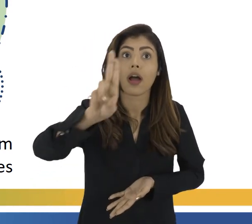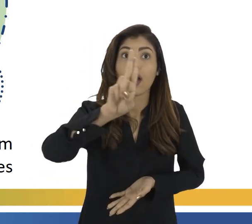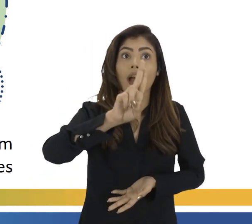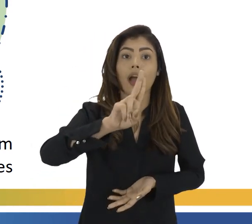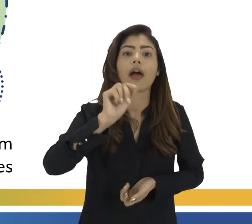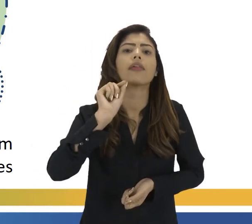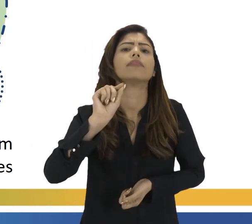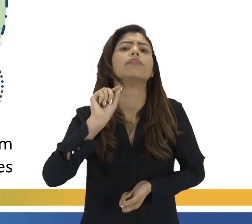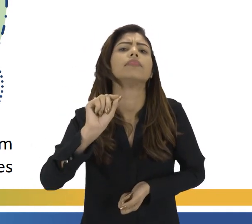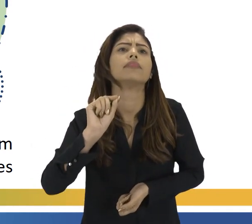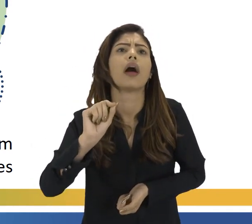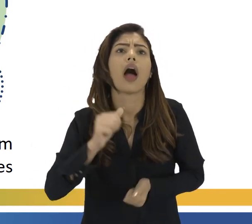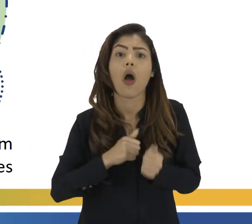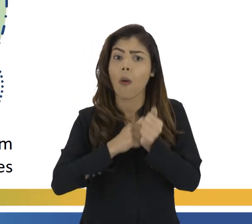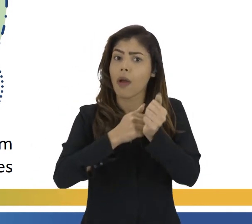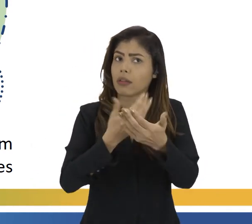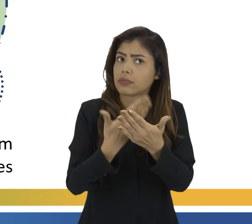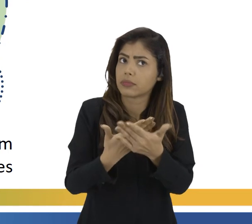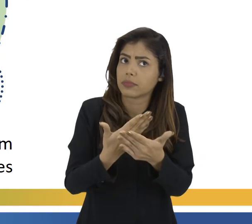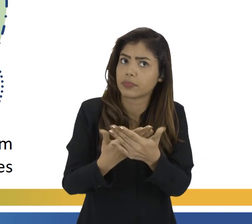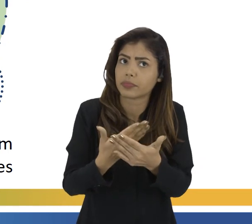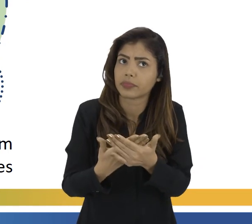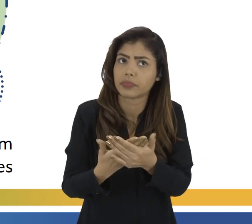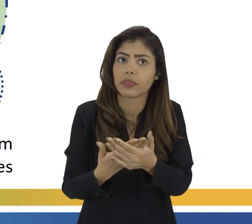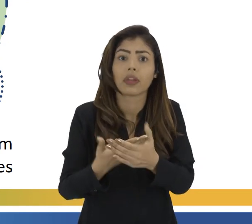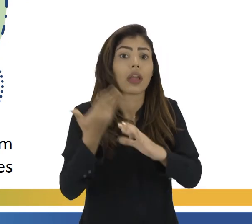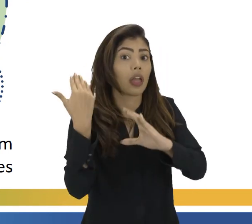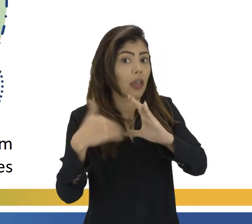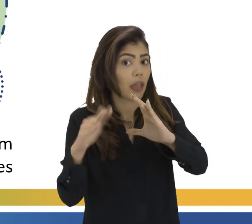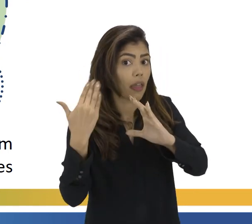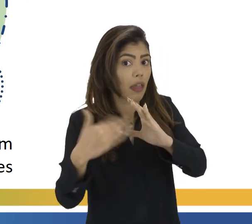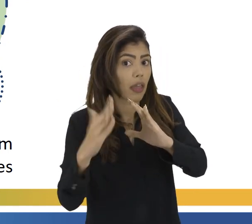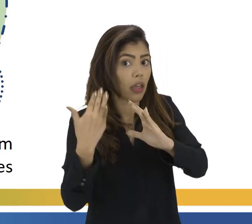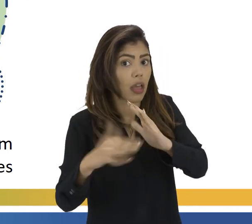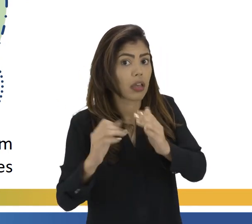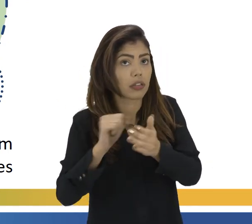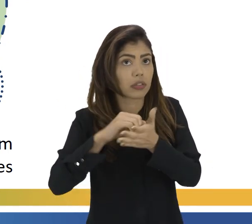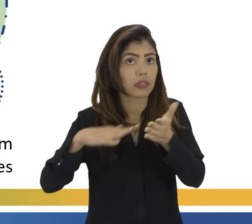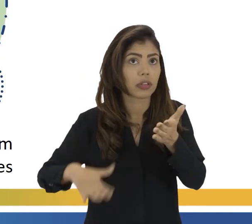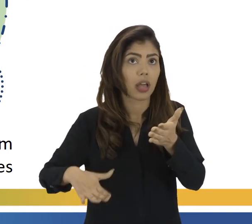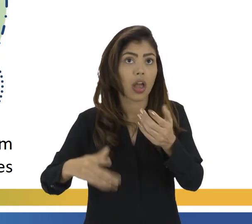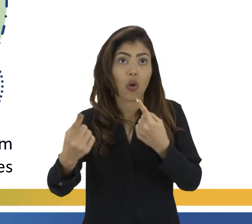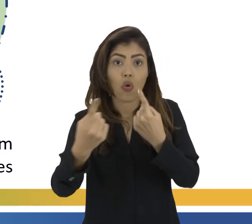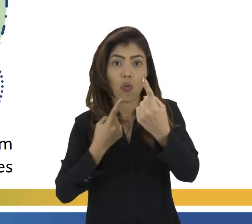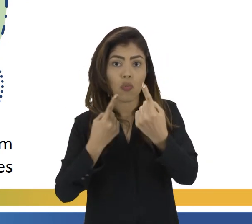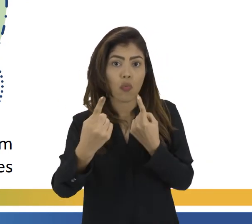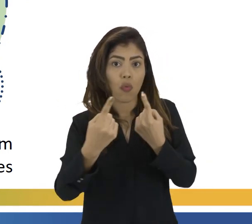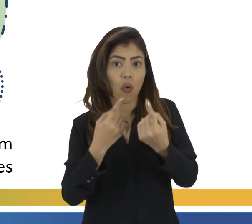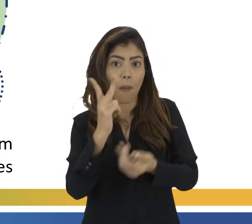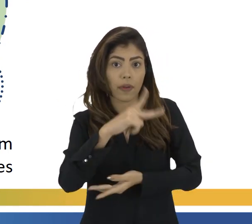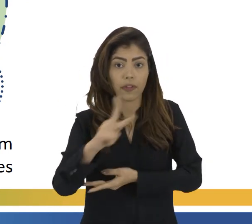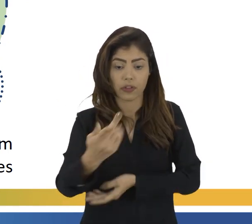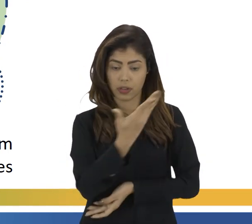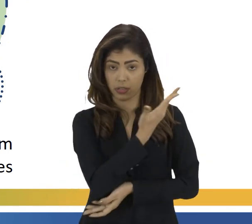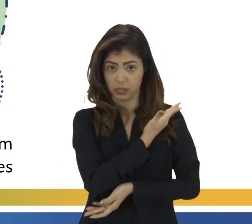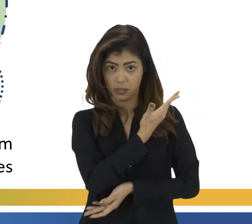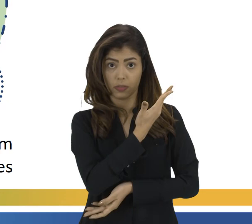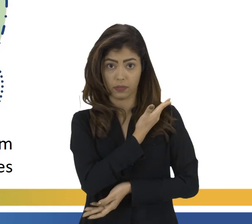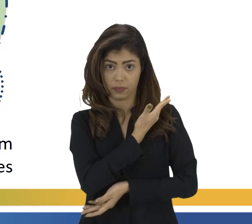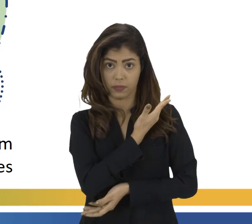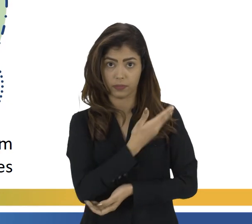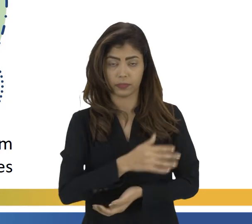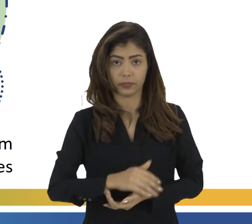para quê? Acompanhar as aulas, enviar as atividades e comunicar-se com os professores